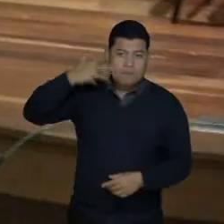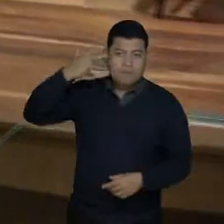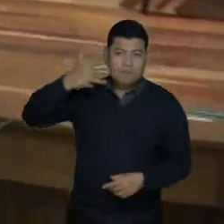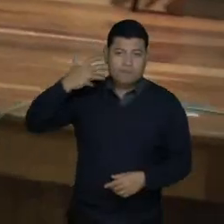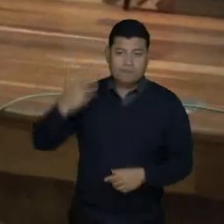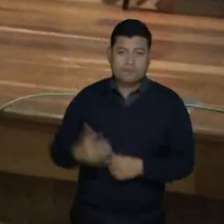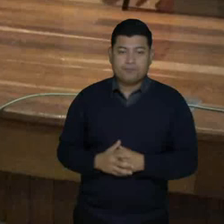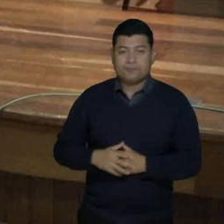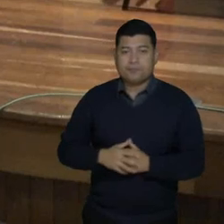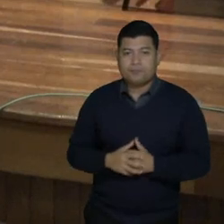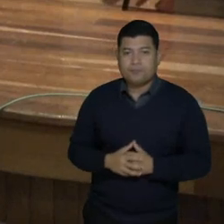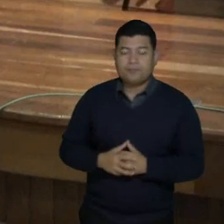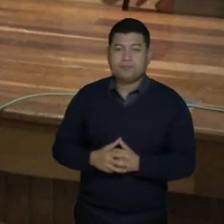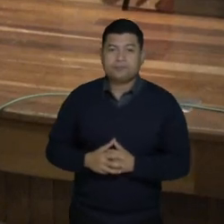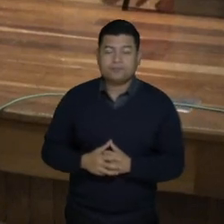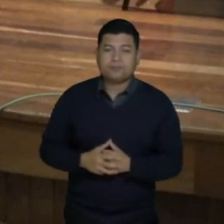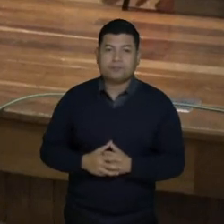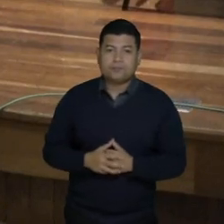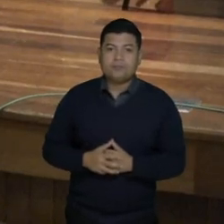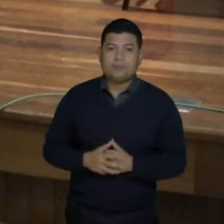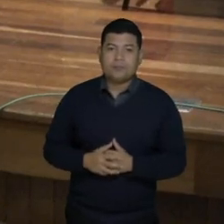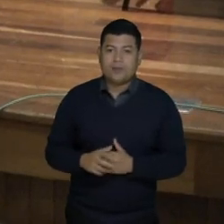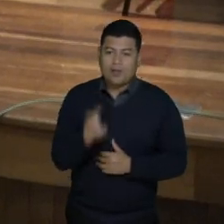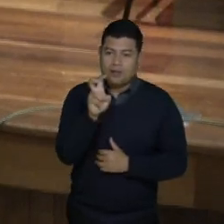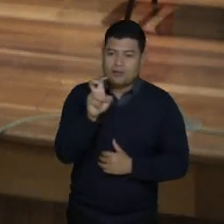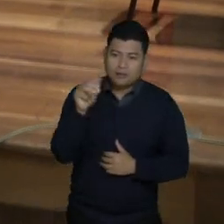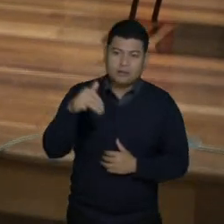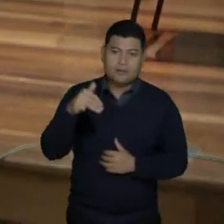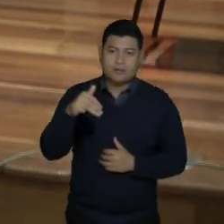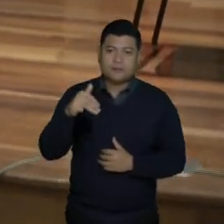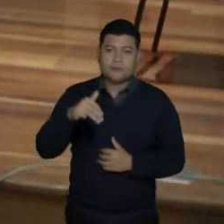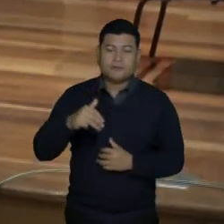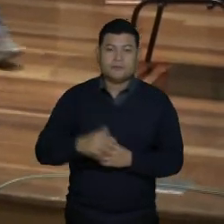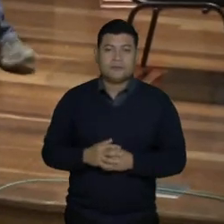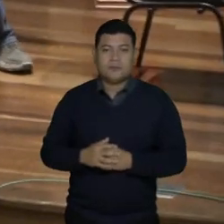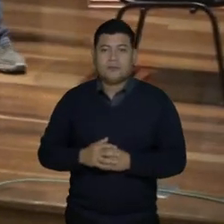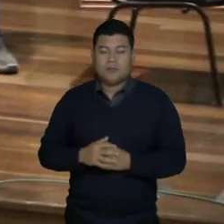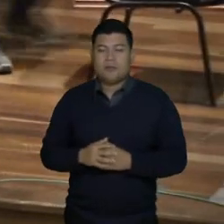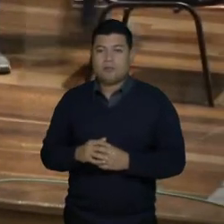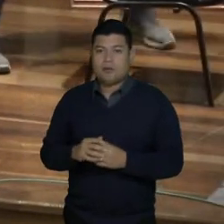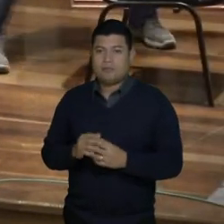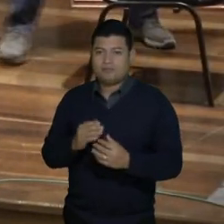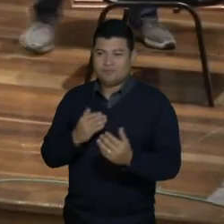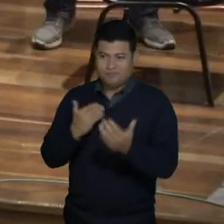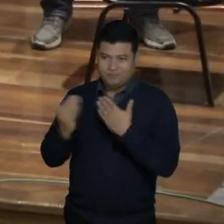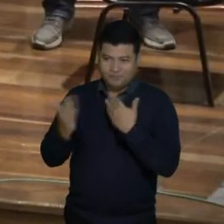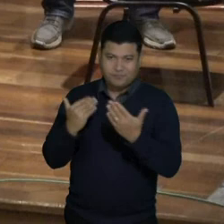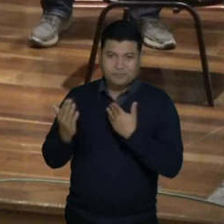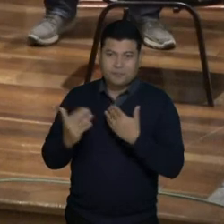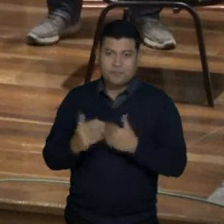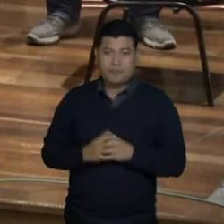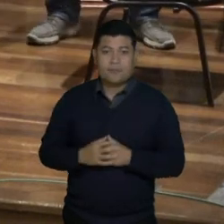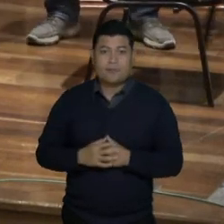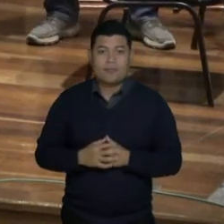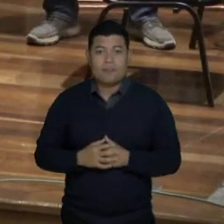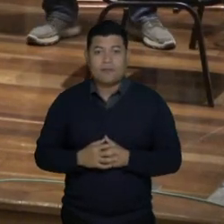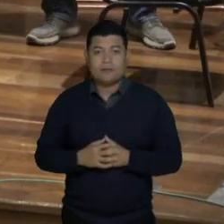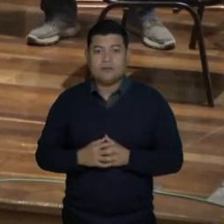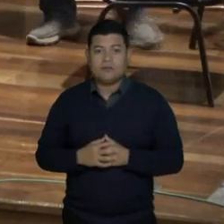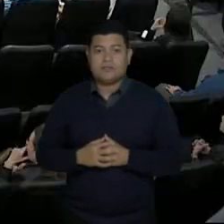tá bom eh C minutinhos de só para pergunta e resposta tá Depois a gente passar uma palavra para Don